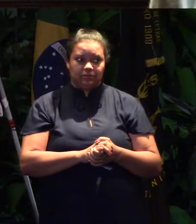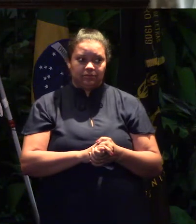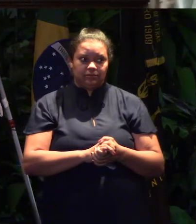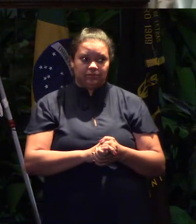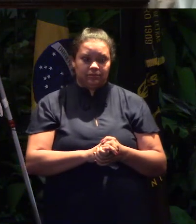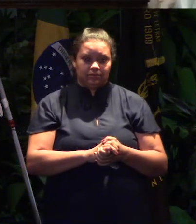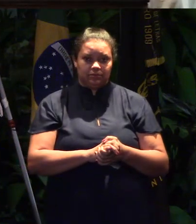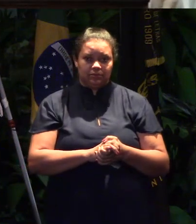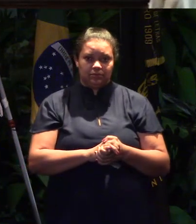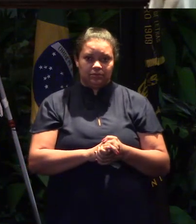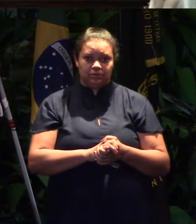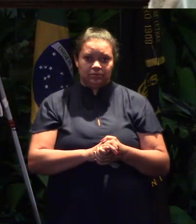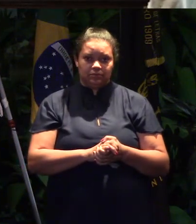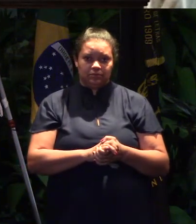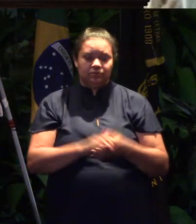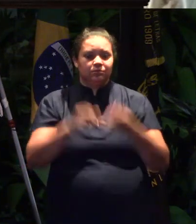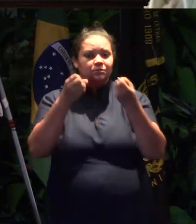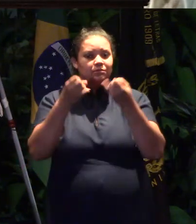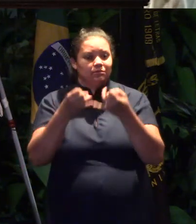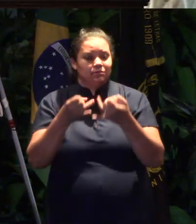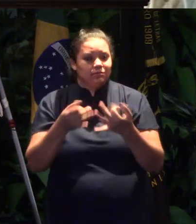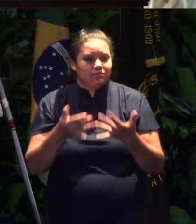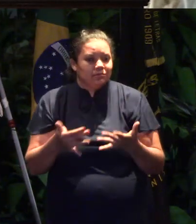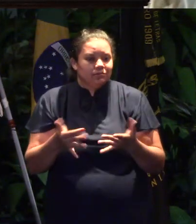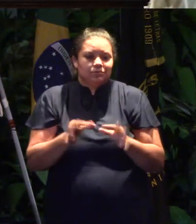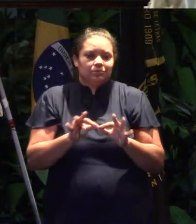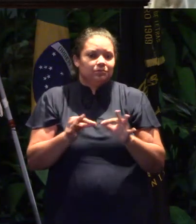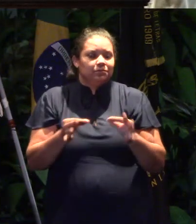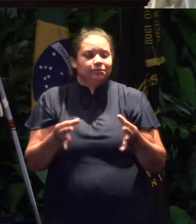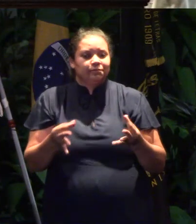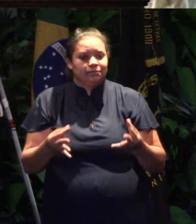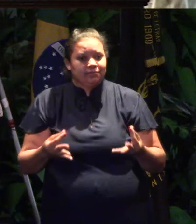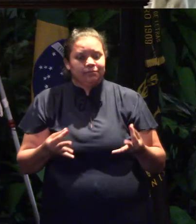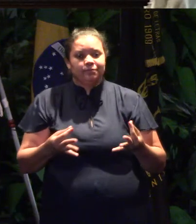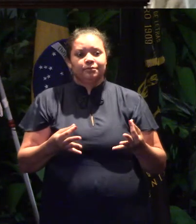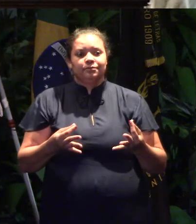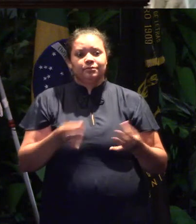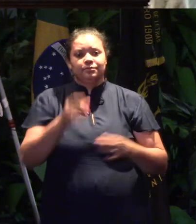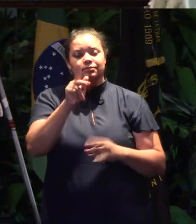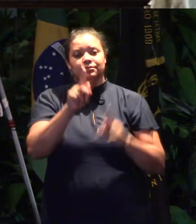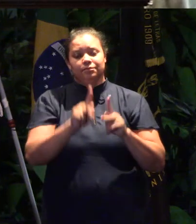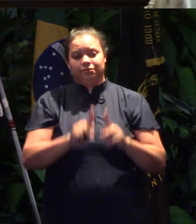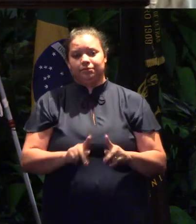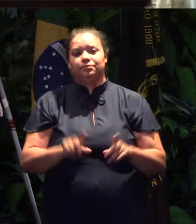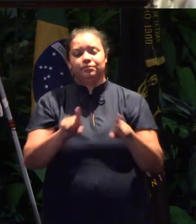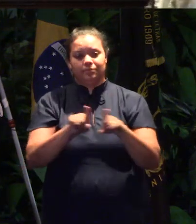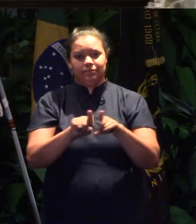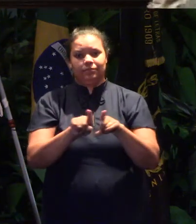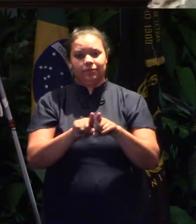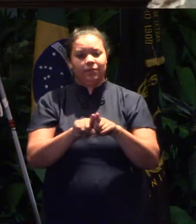que traz toda essa sua delicadeza de ser humano, vai ser também